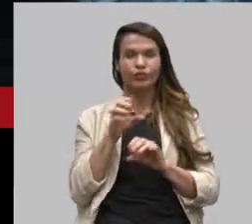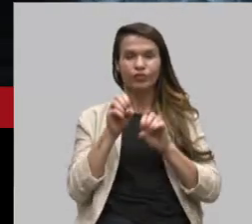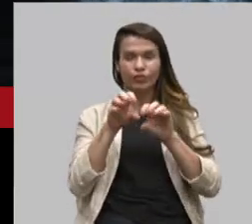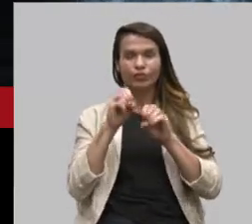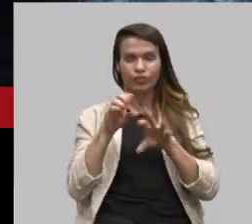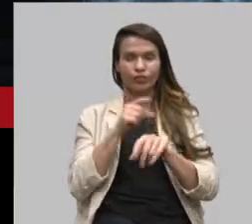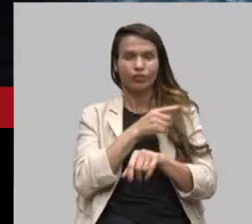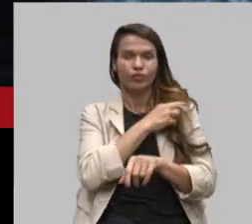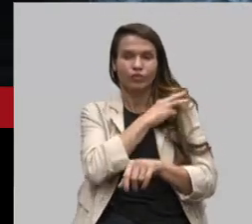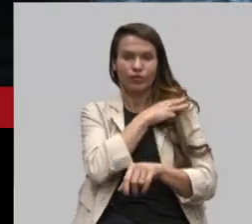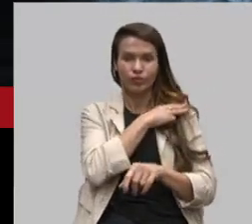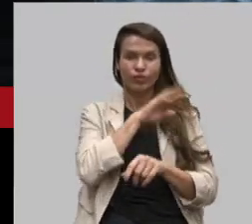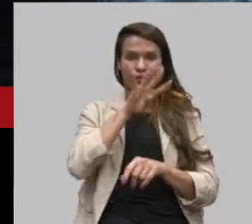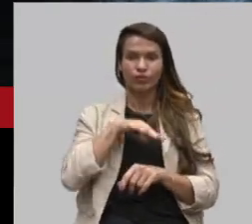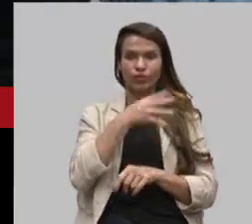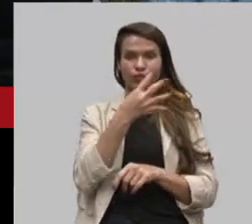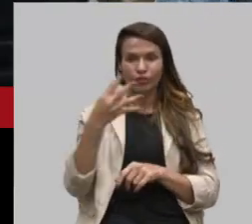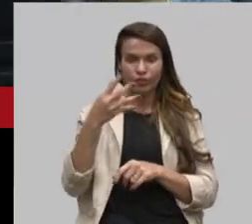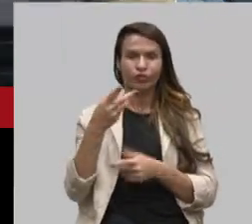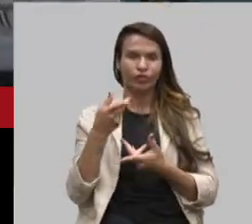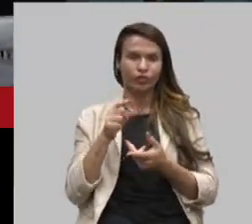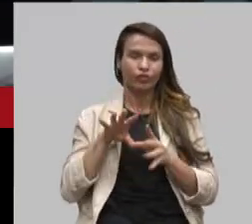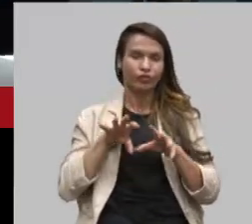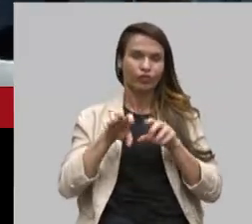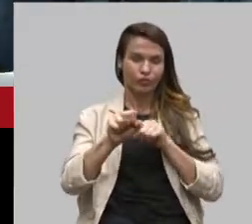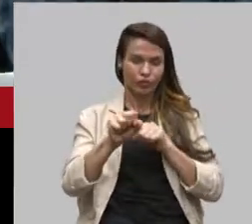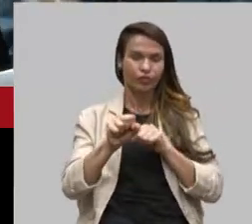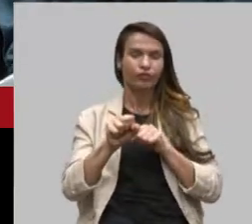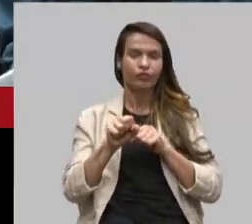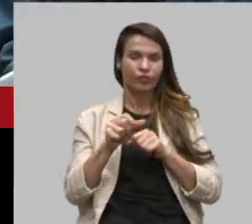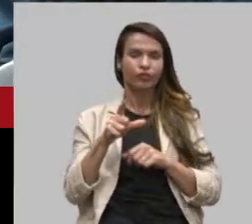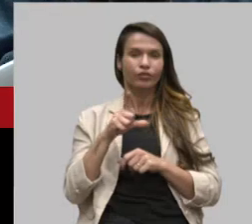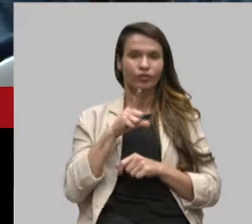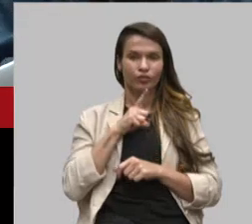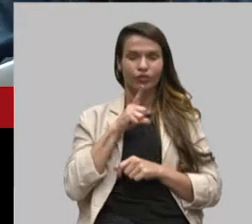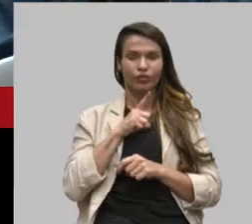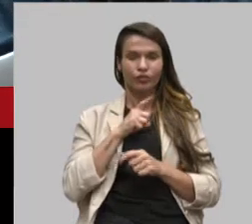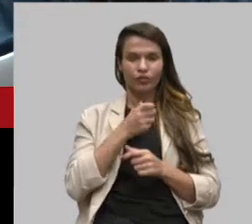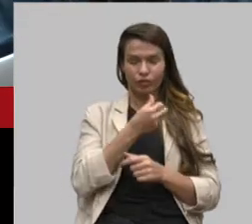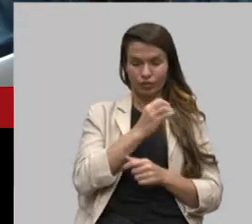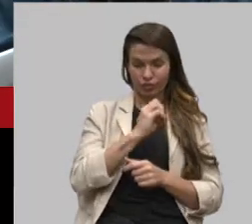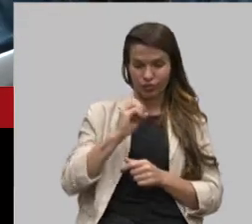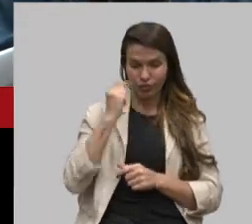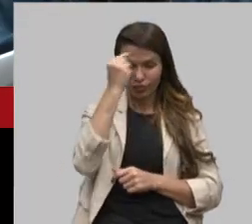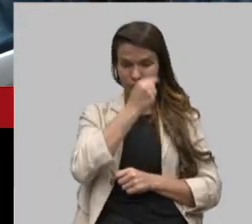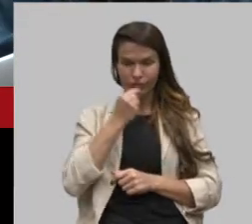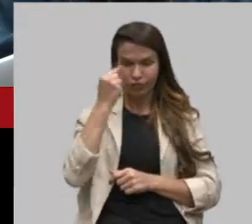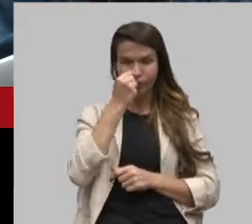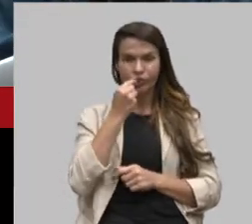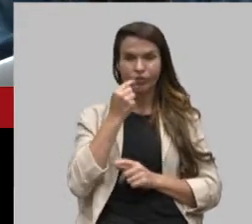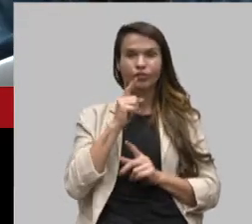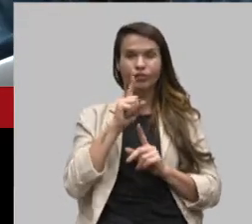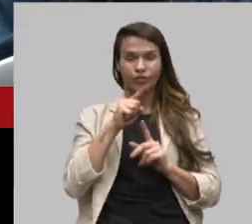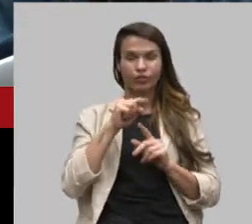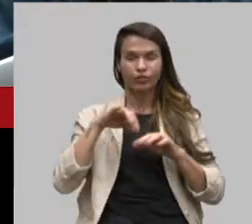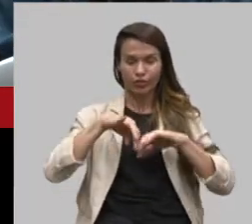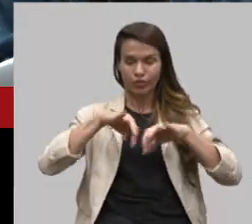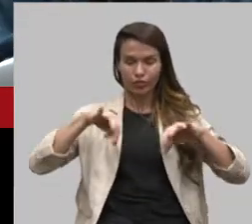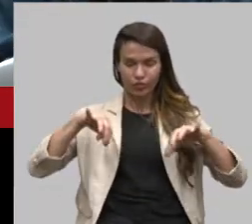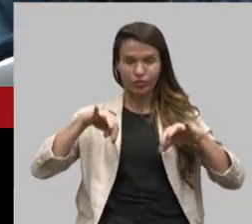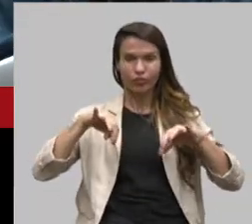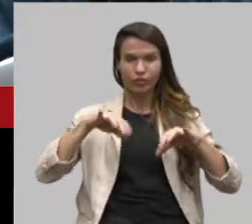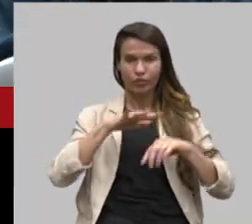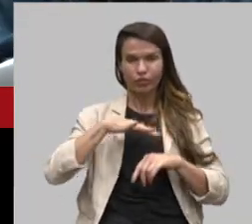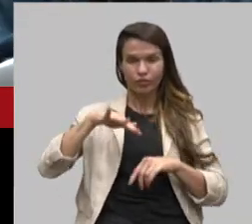curricular dos itinerários formativos que eles passaram para serem 600 horas que justamente são separad pelas áreas de